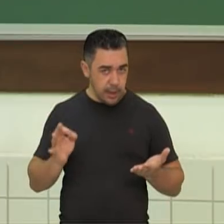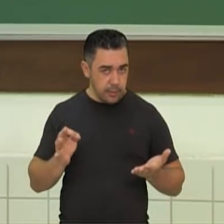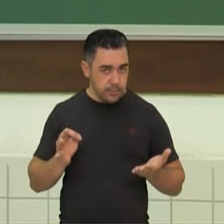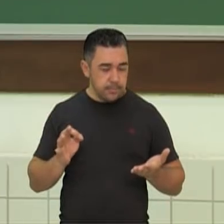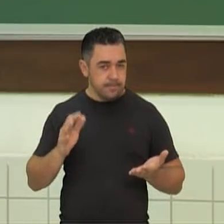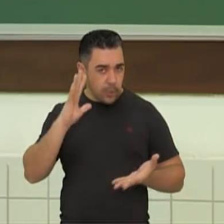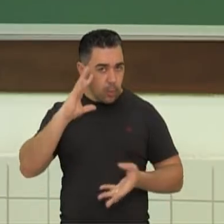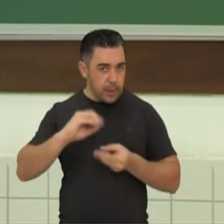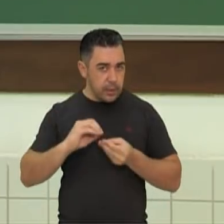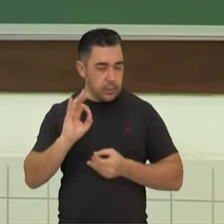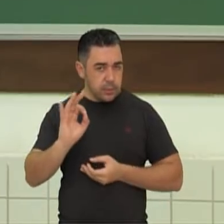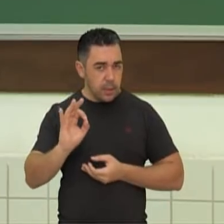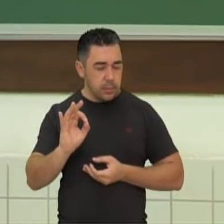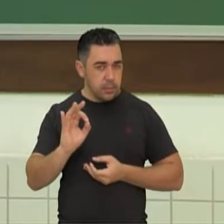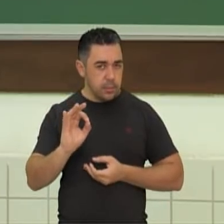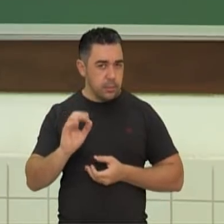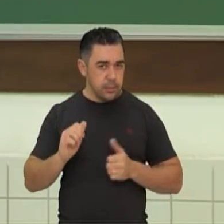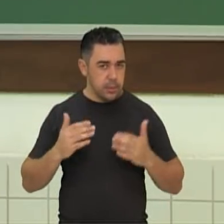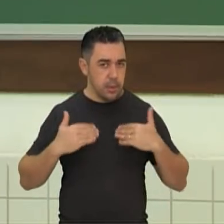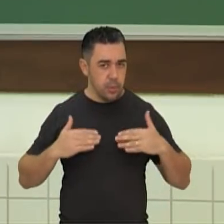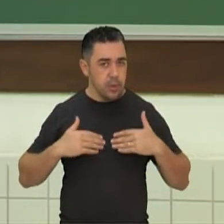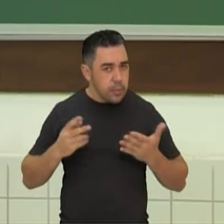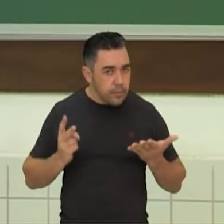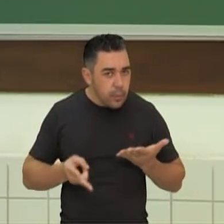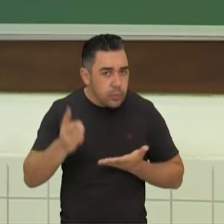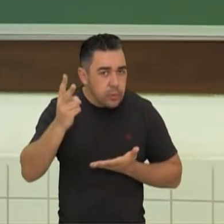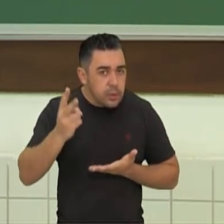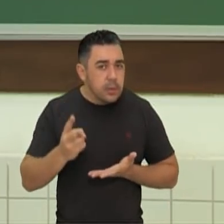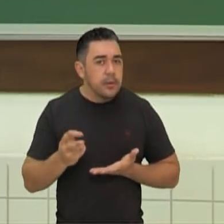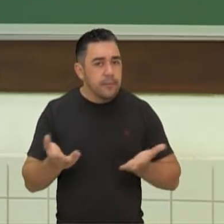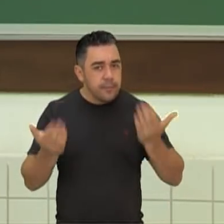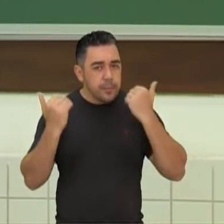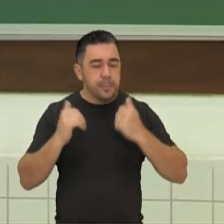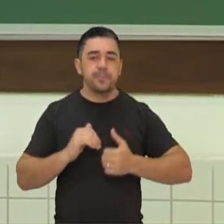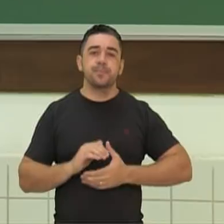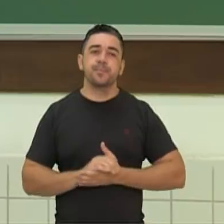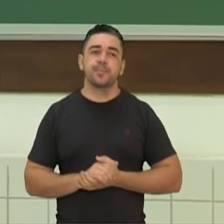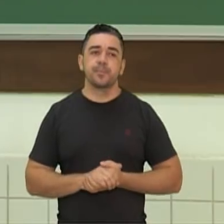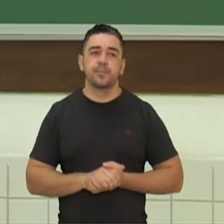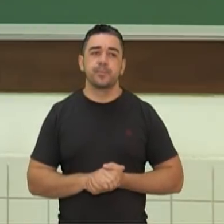bem? Entenderam? Tranquilo? Podemos continuar? Então, vamos lá.